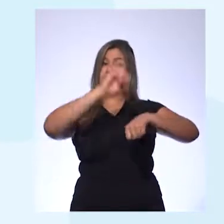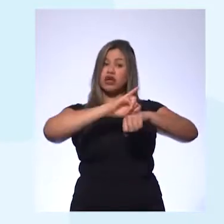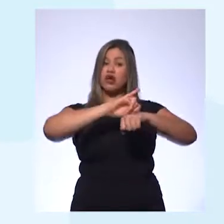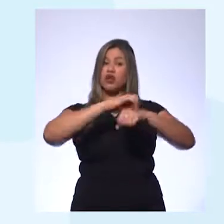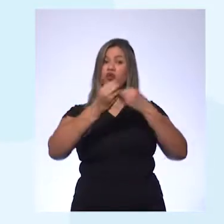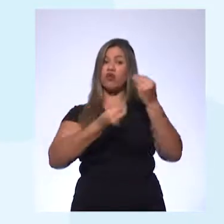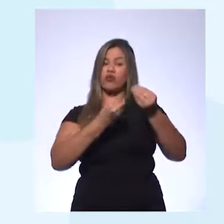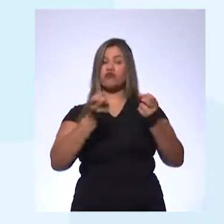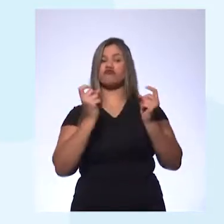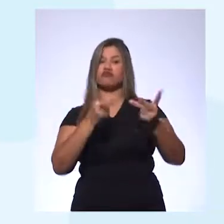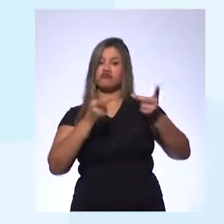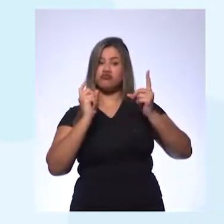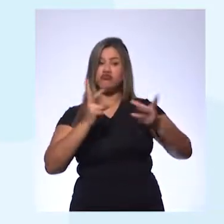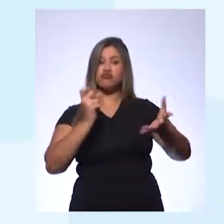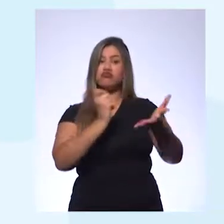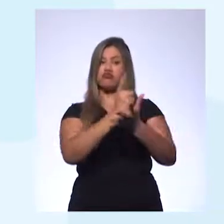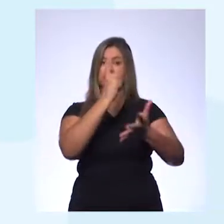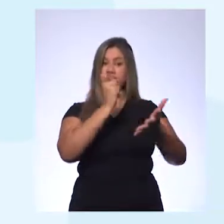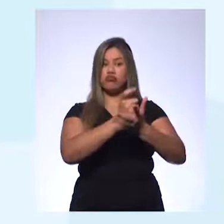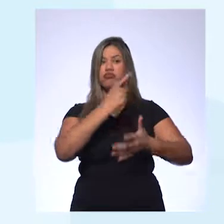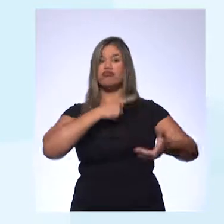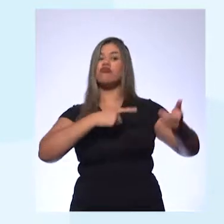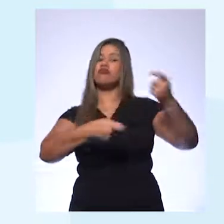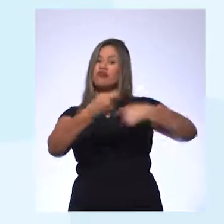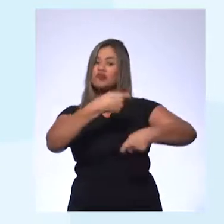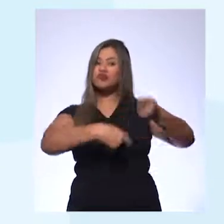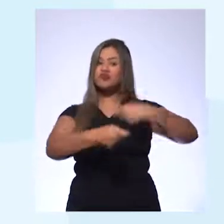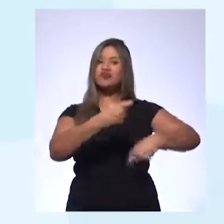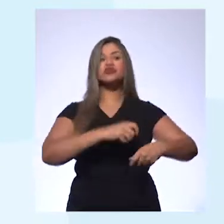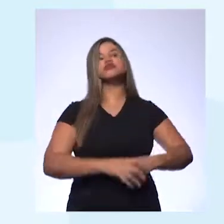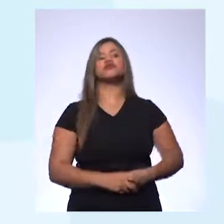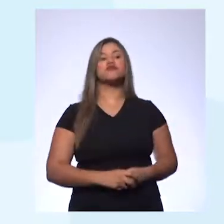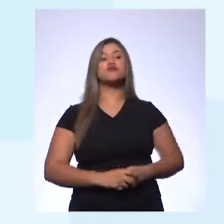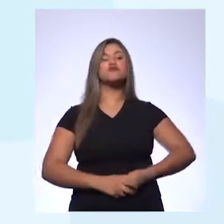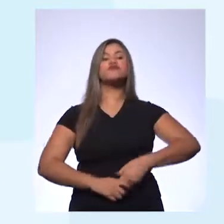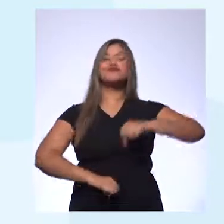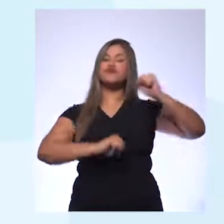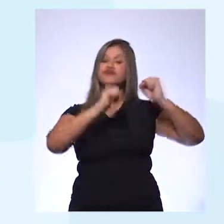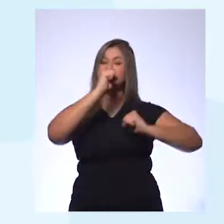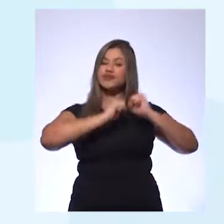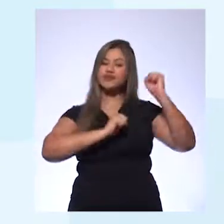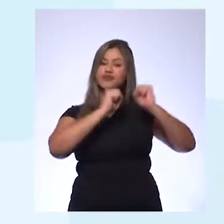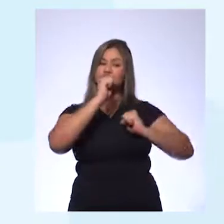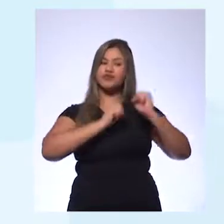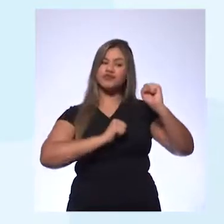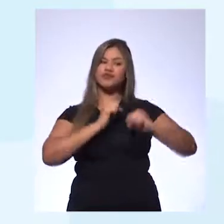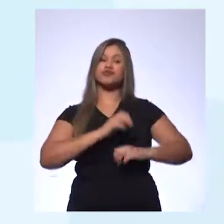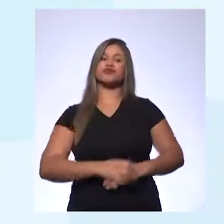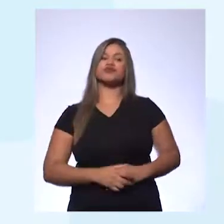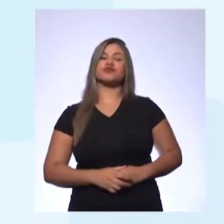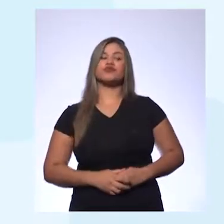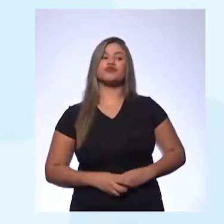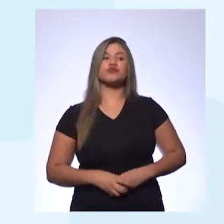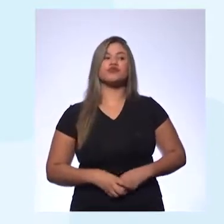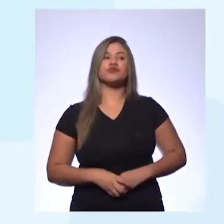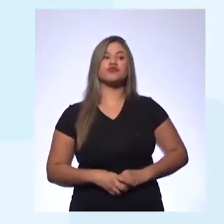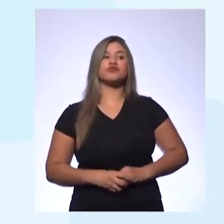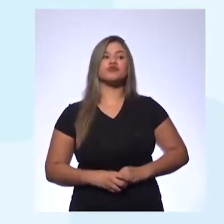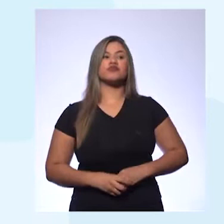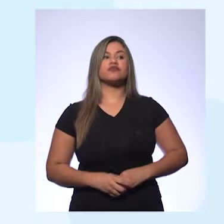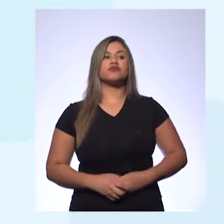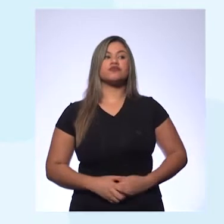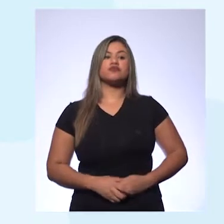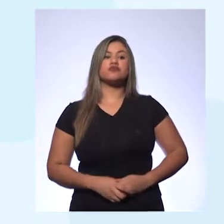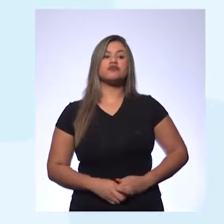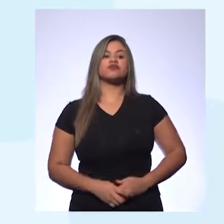Elas começam a comercializar os seus produtos temos indústrias e quando você se menciona a